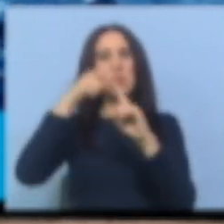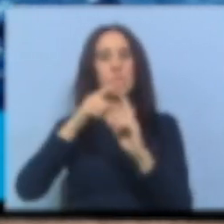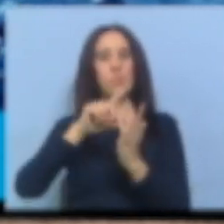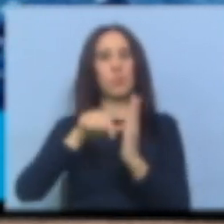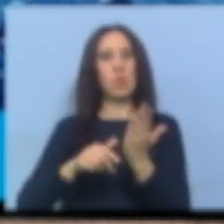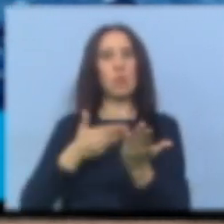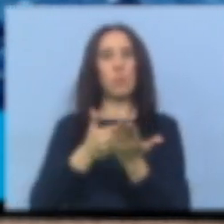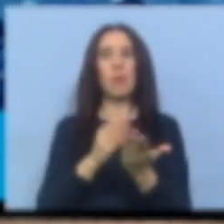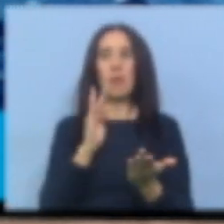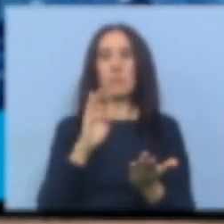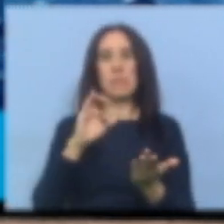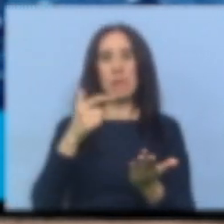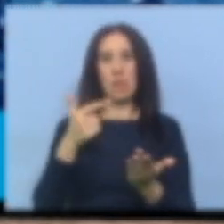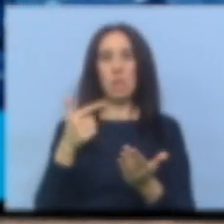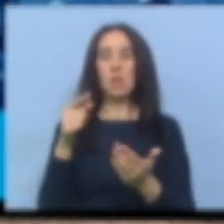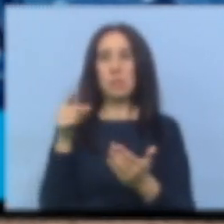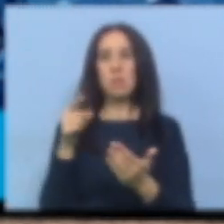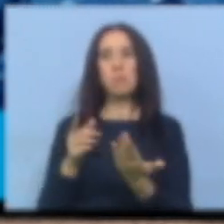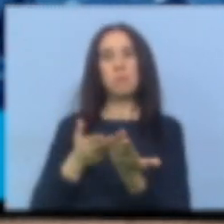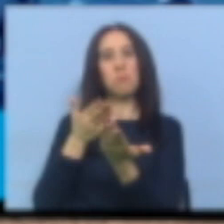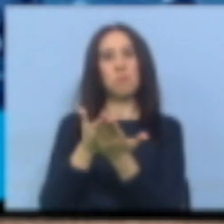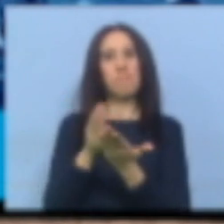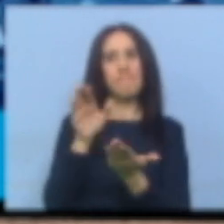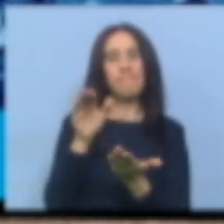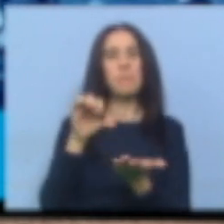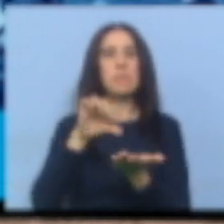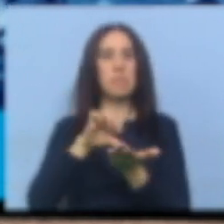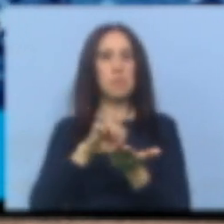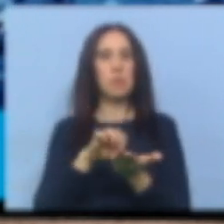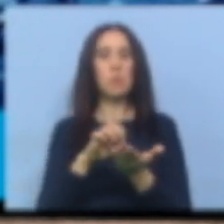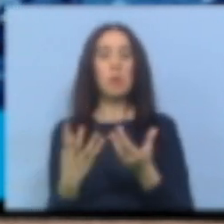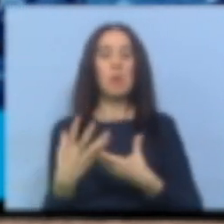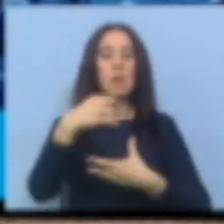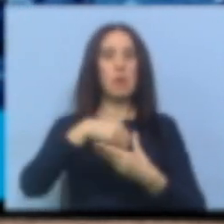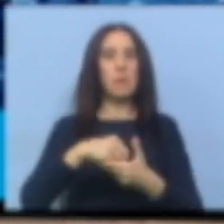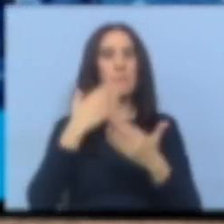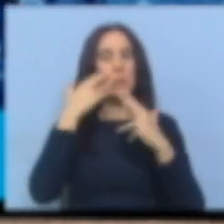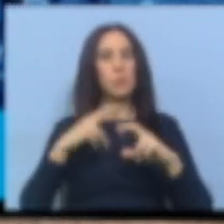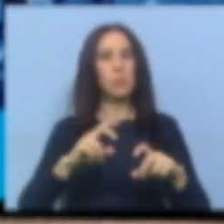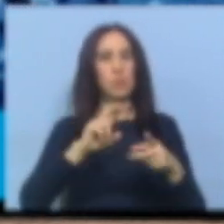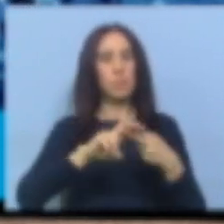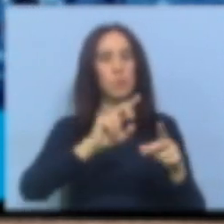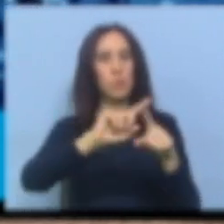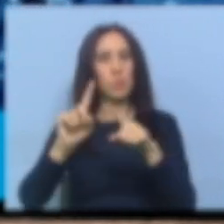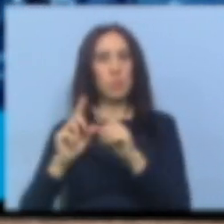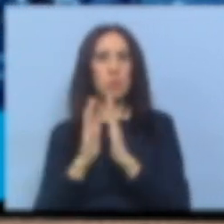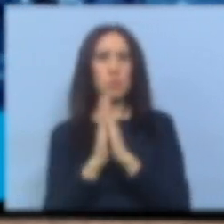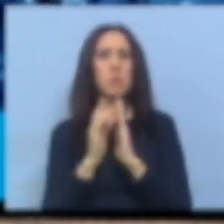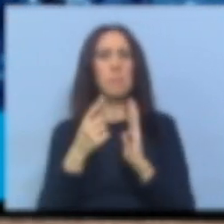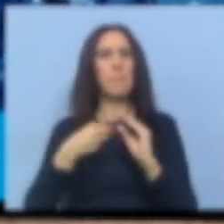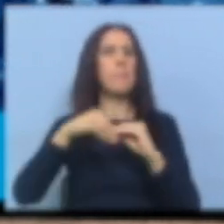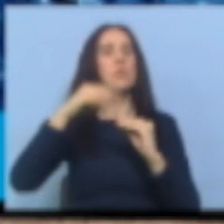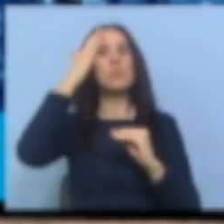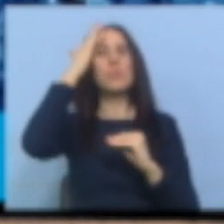da FCT um centro que integra de facto este estudo interdisciplinar do religioso, que inclui também a teologia,